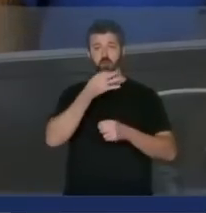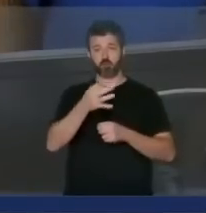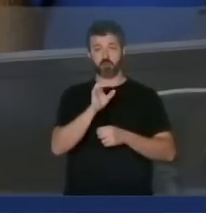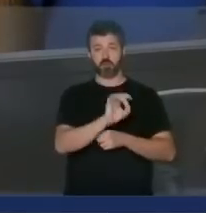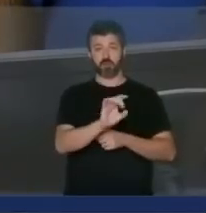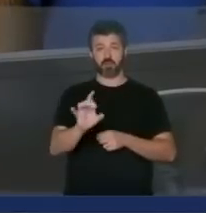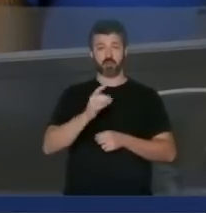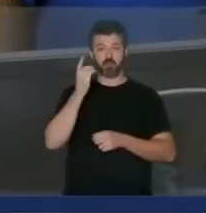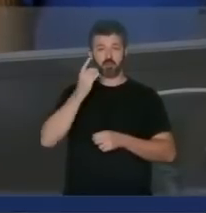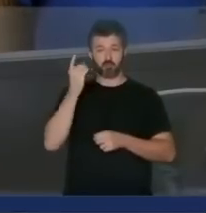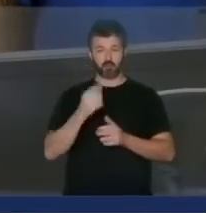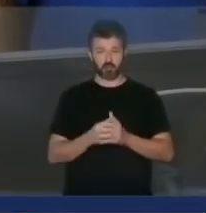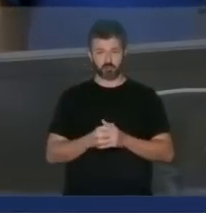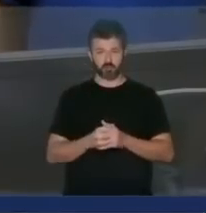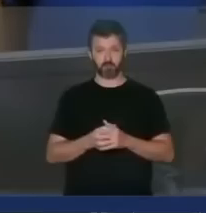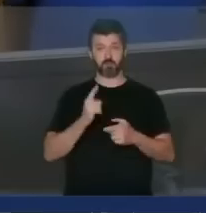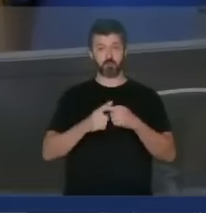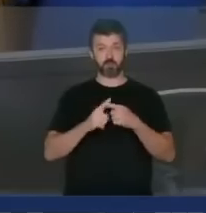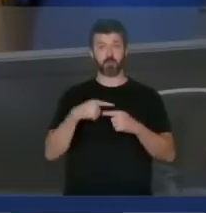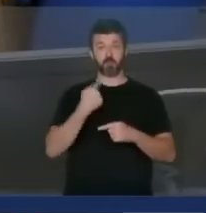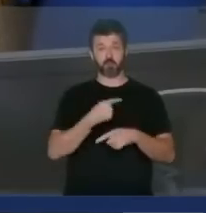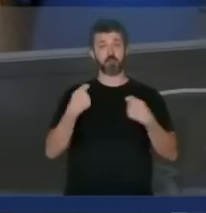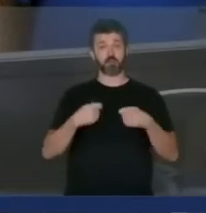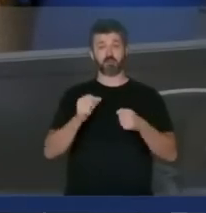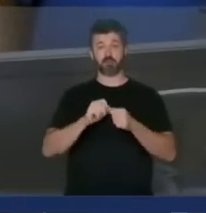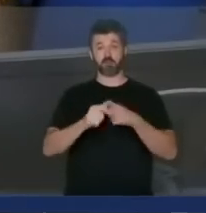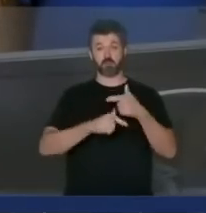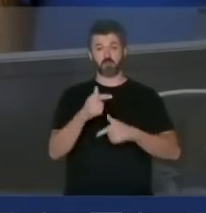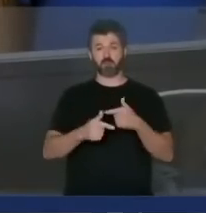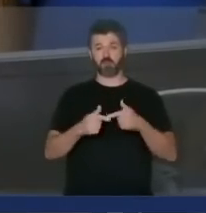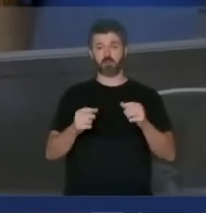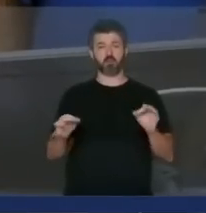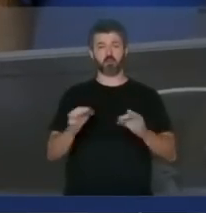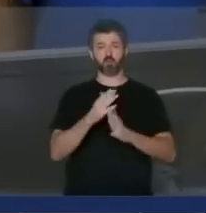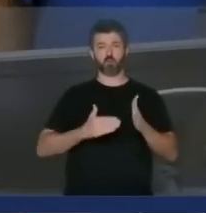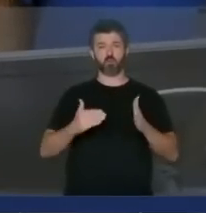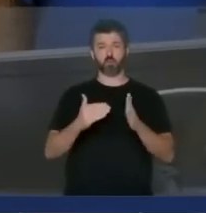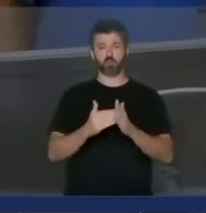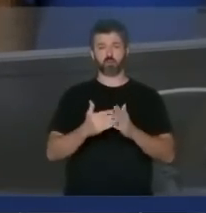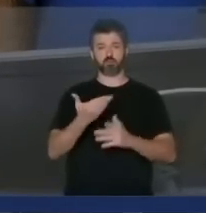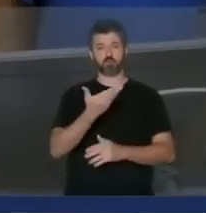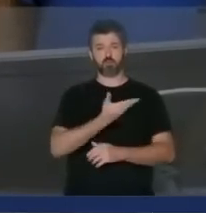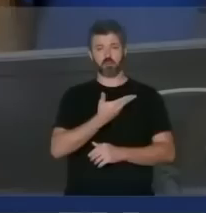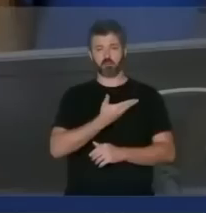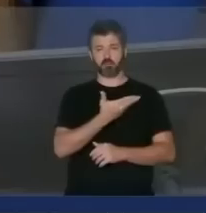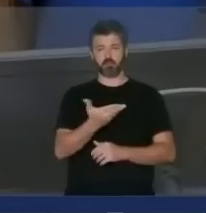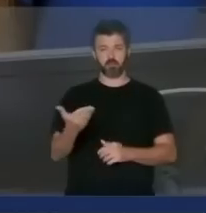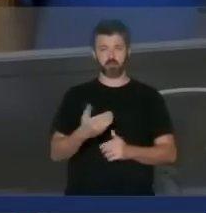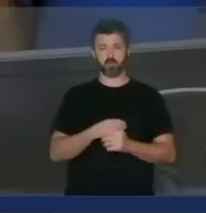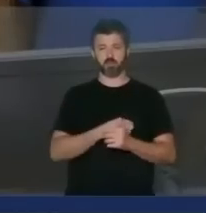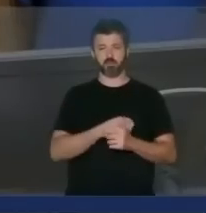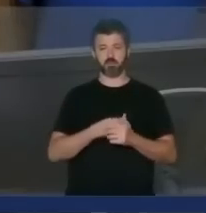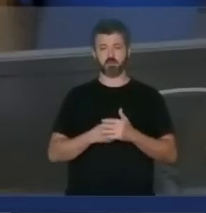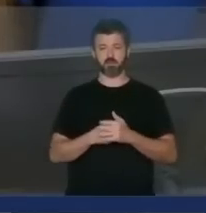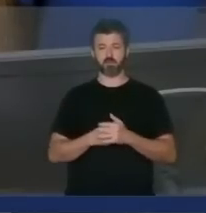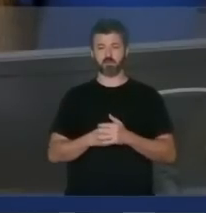parlamentar, porque precisamos exercer nosso mandato de maneira plena. Meus amigos e minhas amigas,